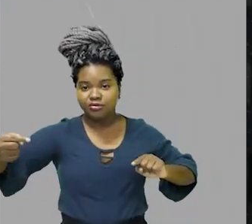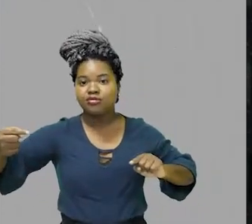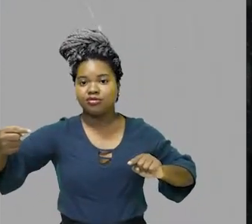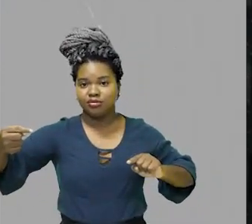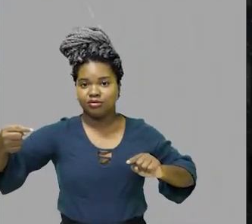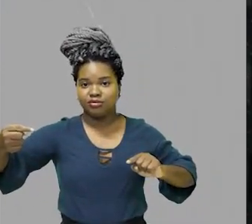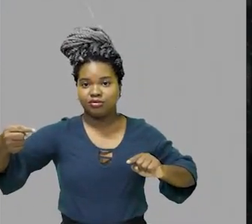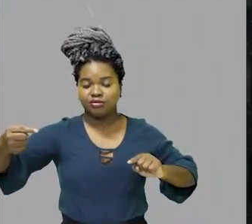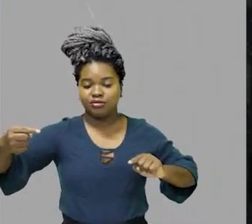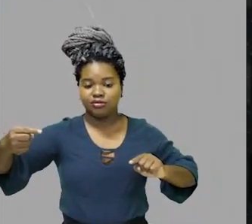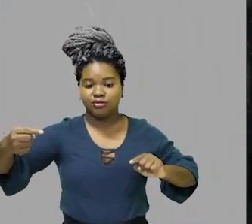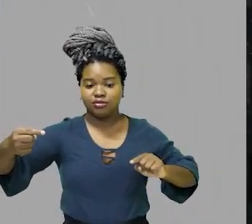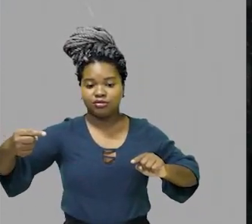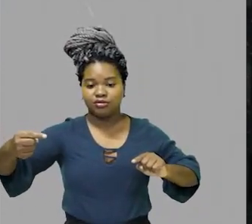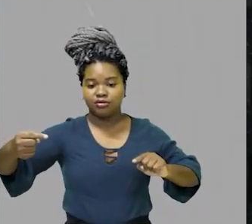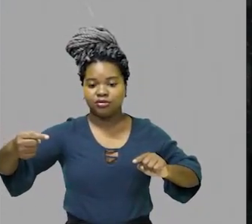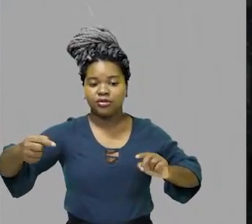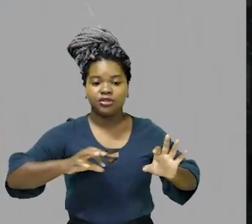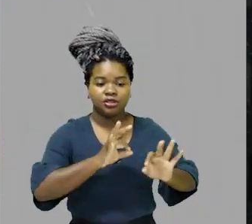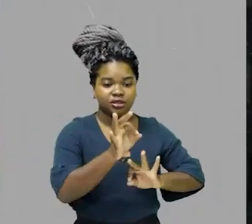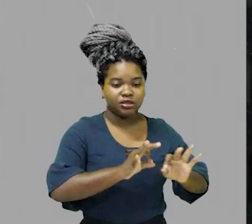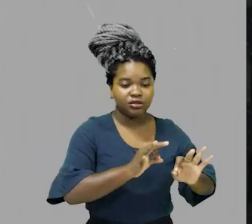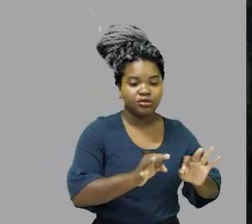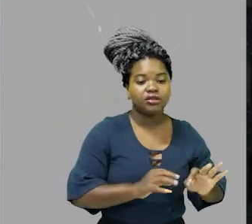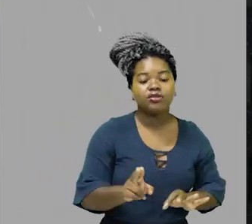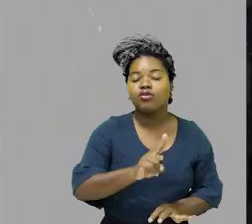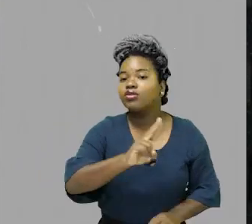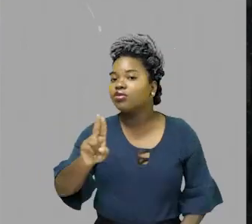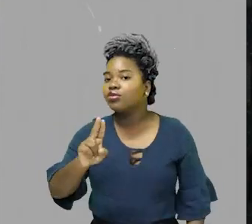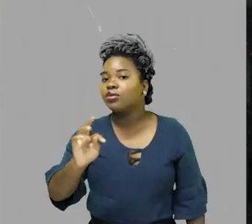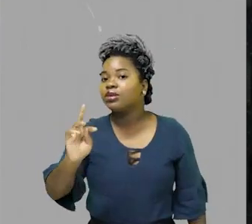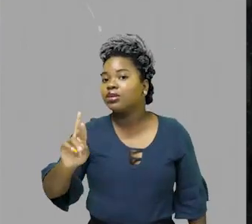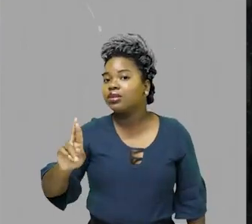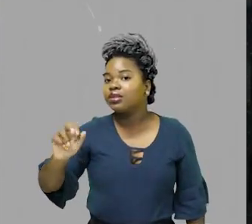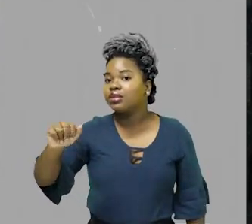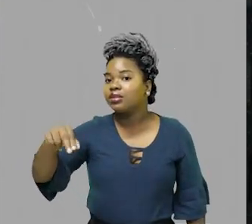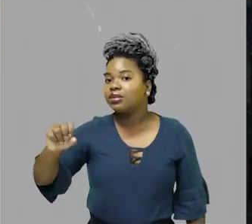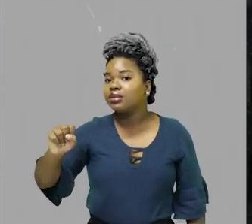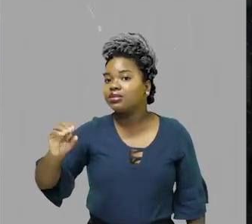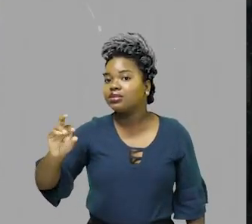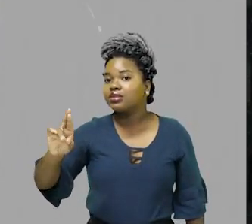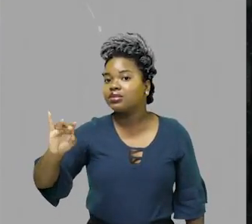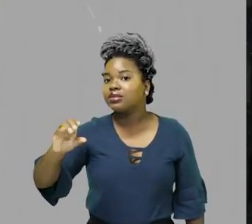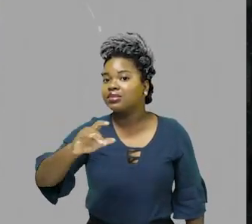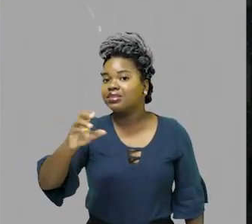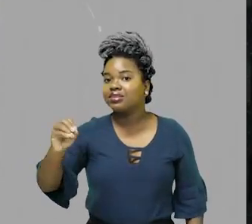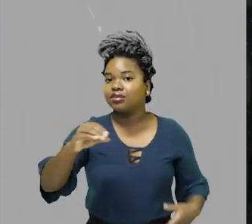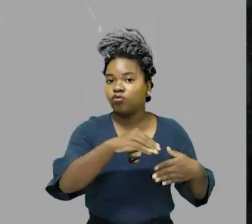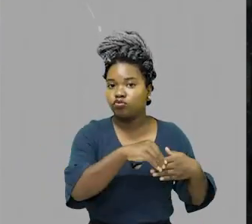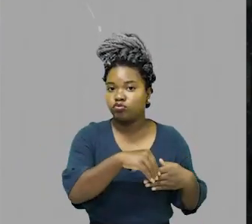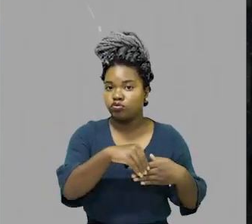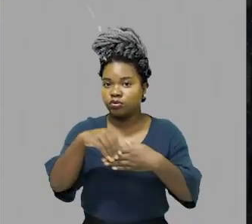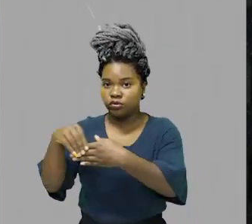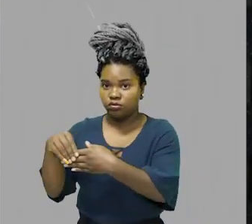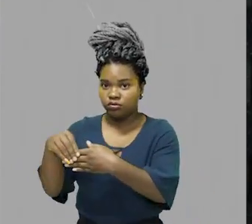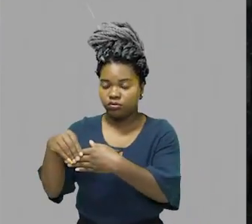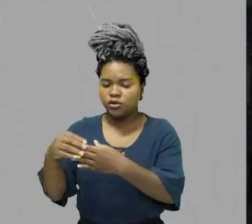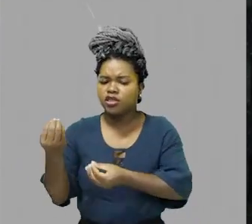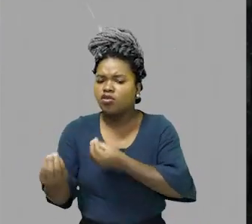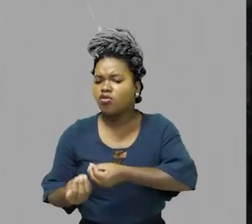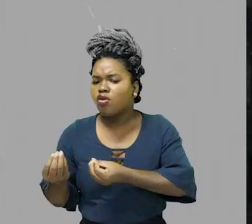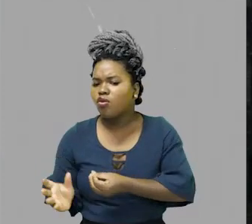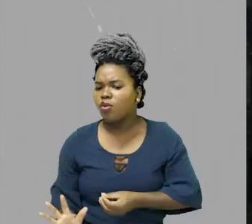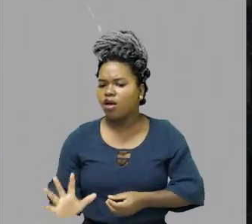processo aqui é o processo chamado de transcrição. Transcrição. Então, como é que ocorre a transcrição? Que eu não dei